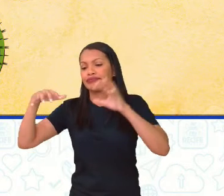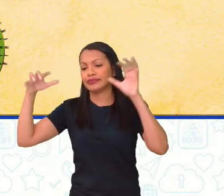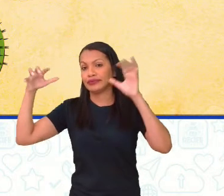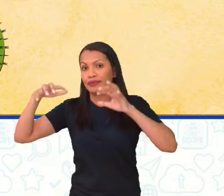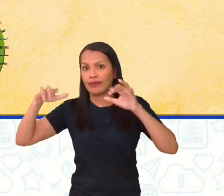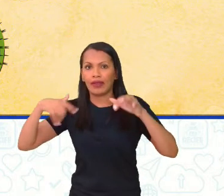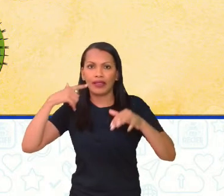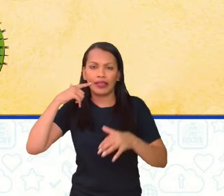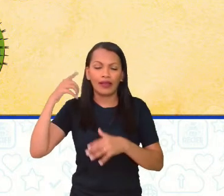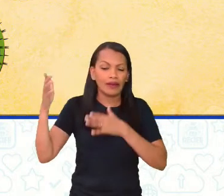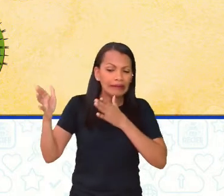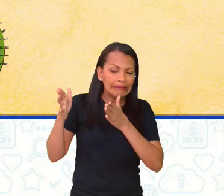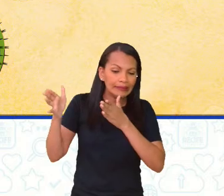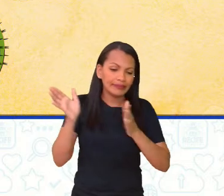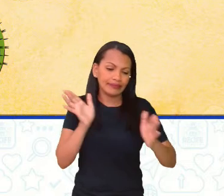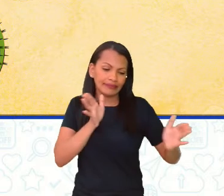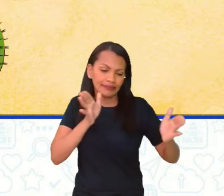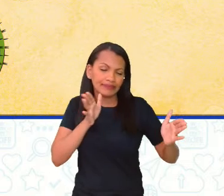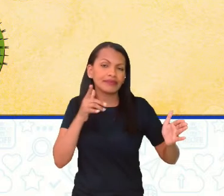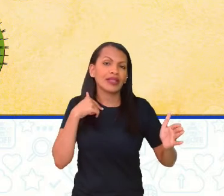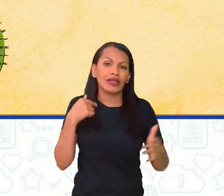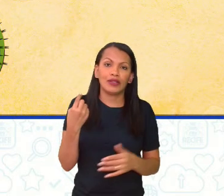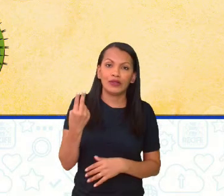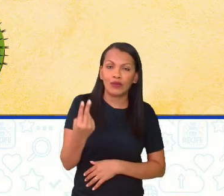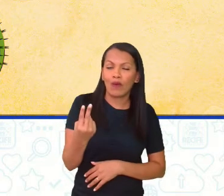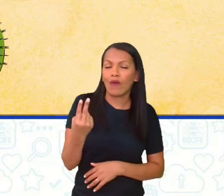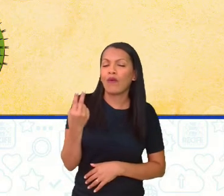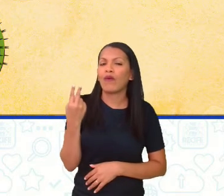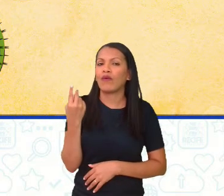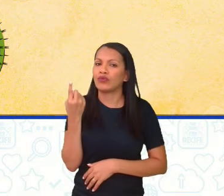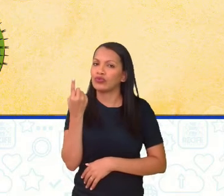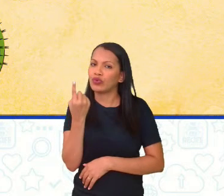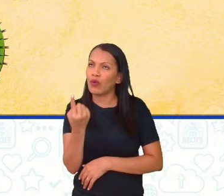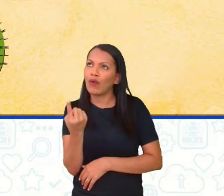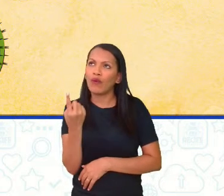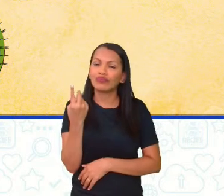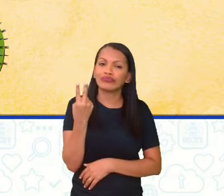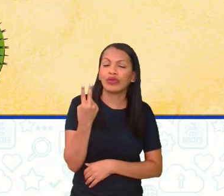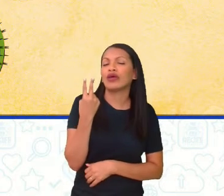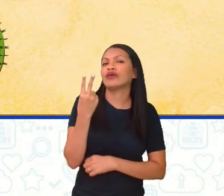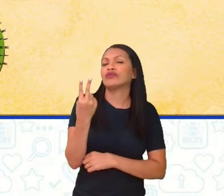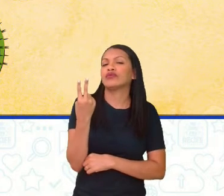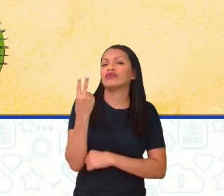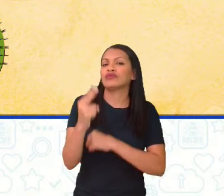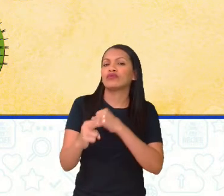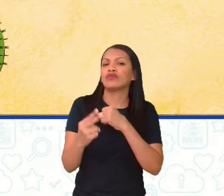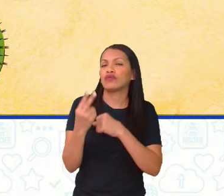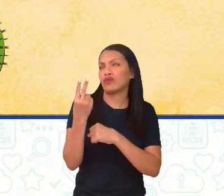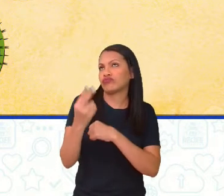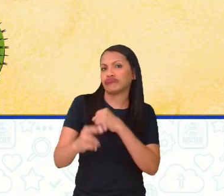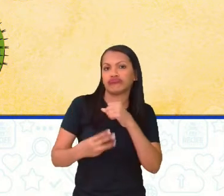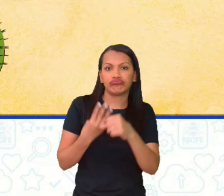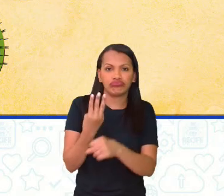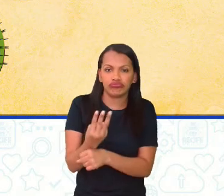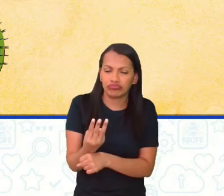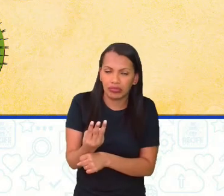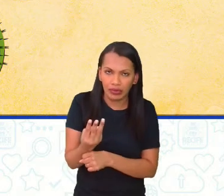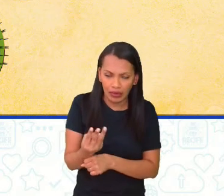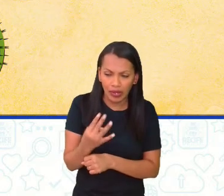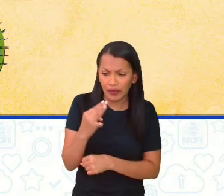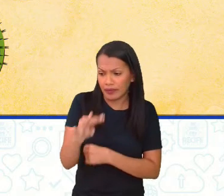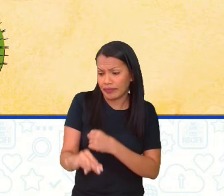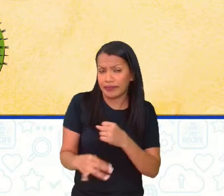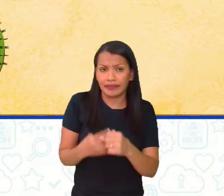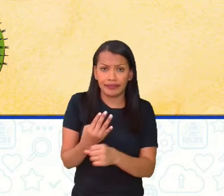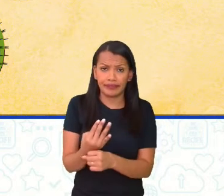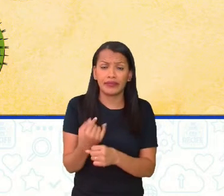prolongando aí por 2, 3, 4 anos, começa sim a mudar as regiões mais secas, que aí vão